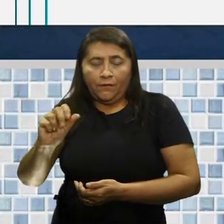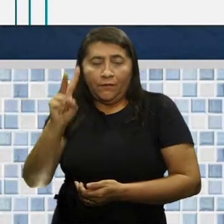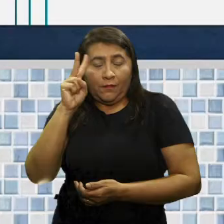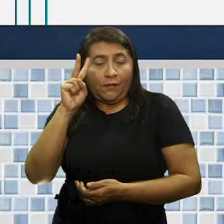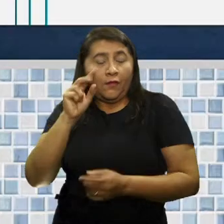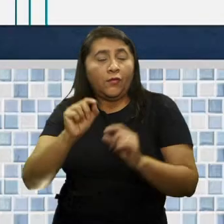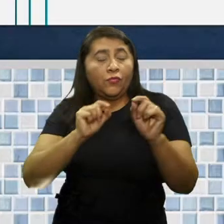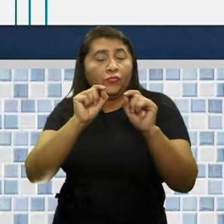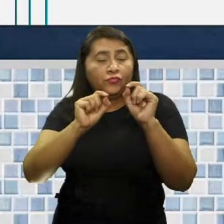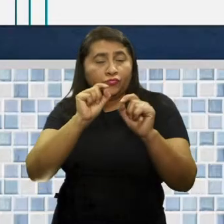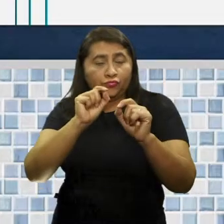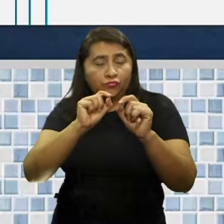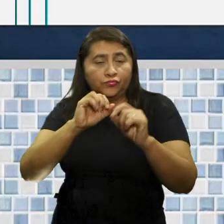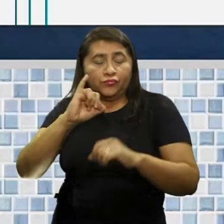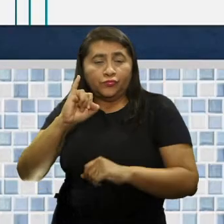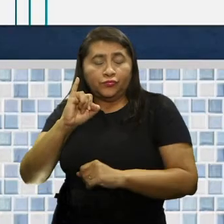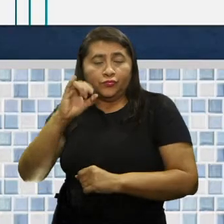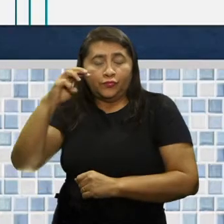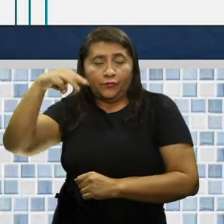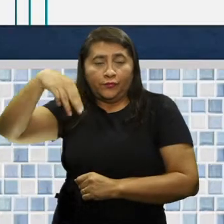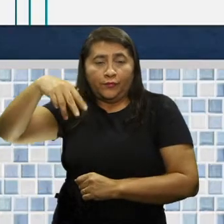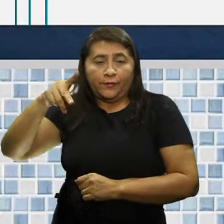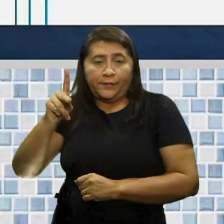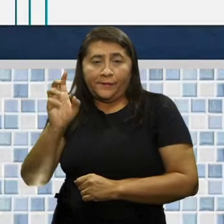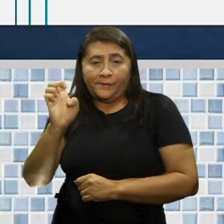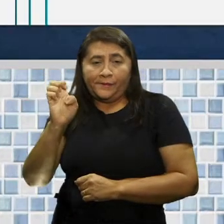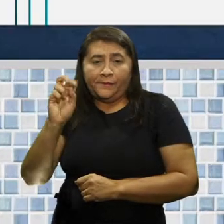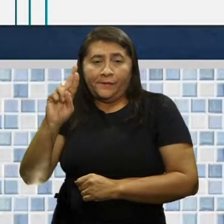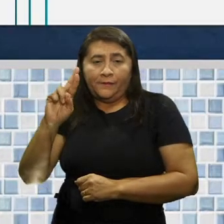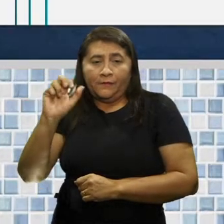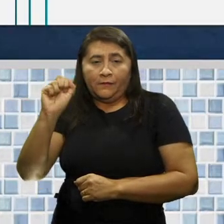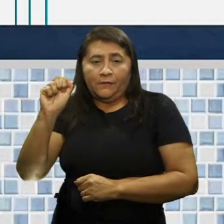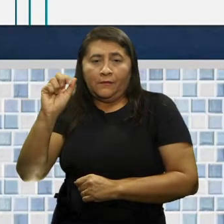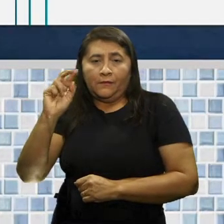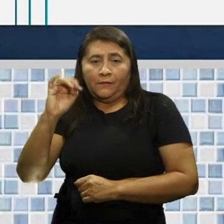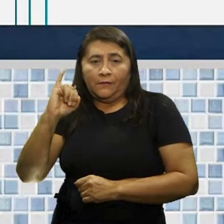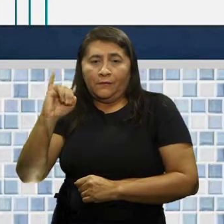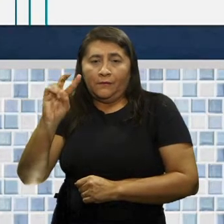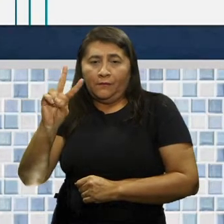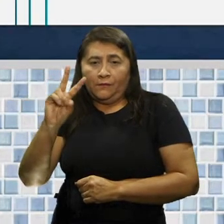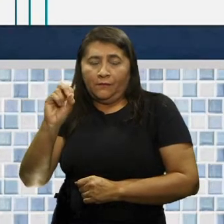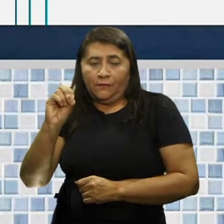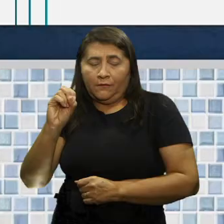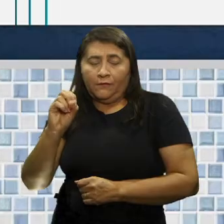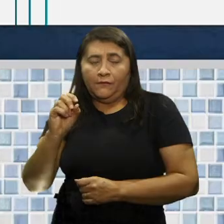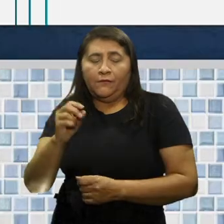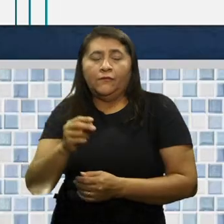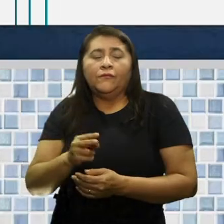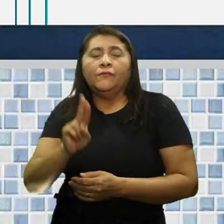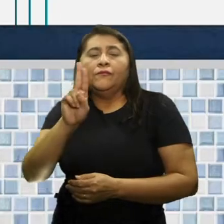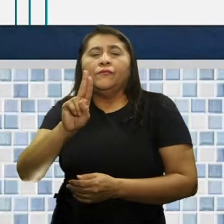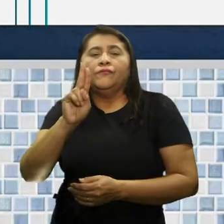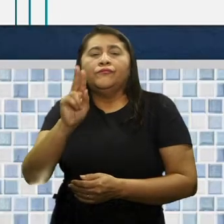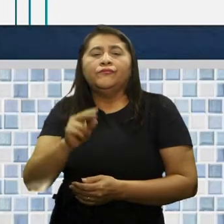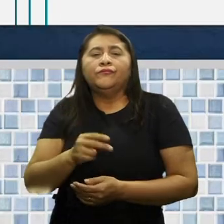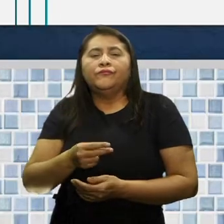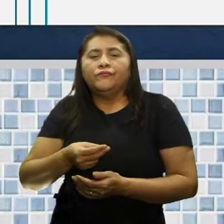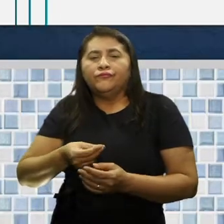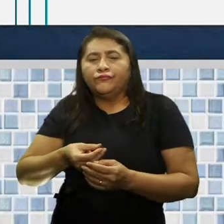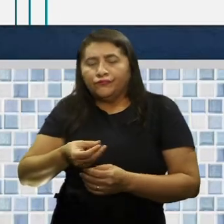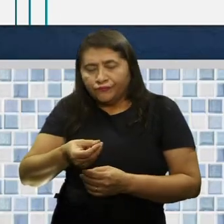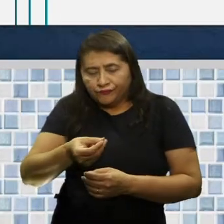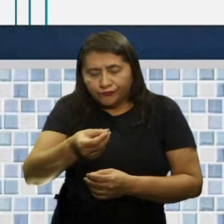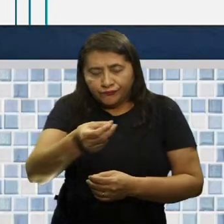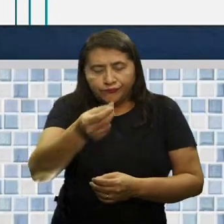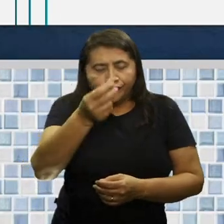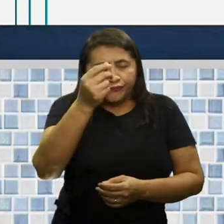Lembrando que o imperativo, você só vai usar o verbo sempre no infinitivo, tá? Você nunca vai usar o verbo